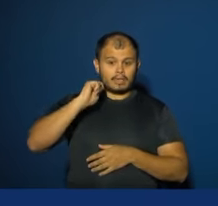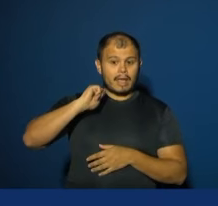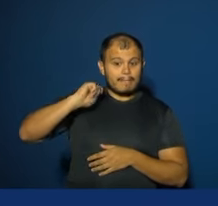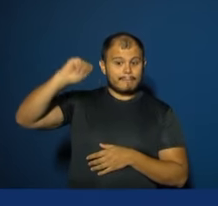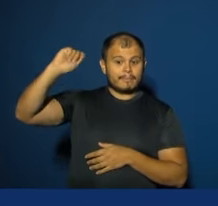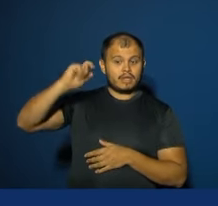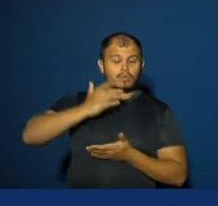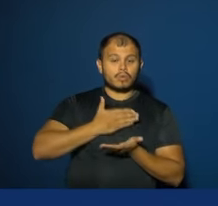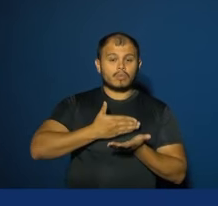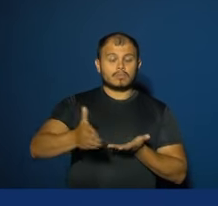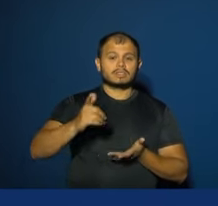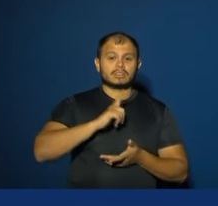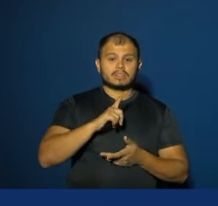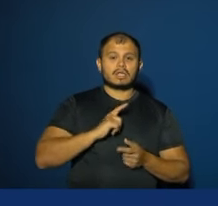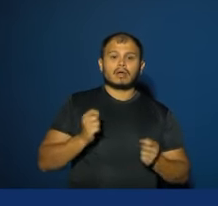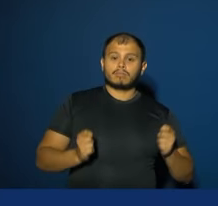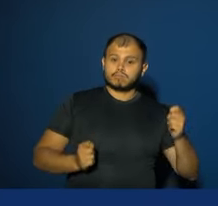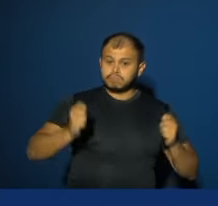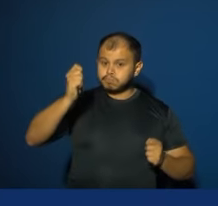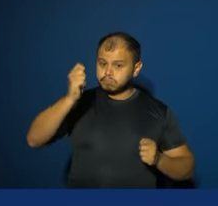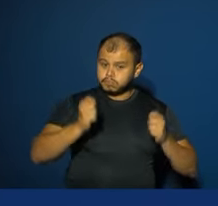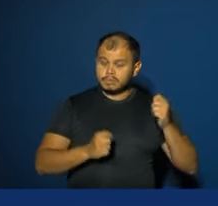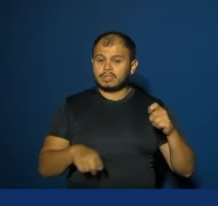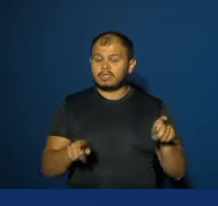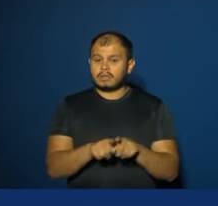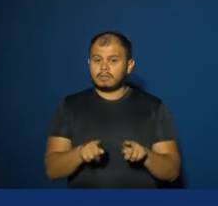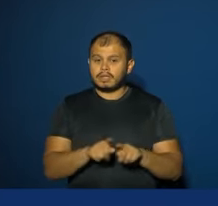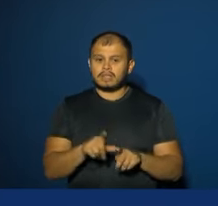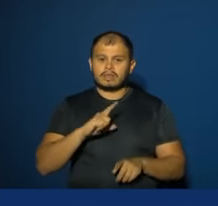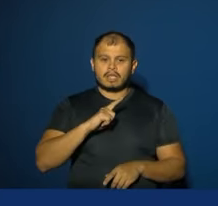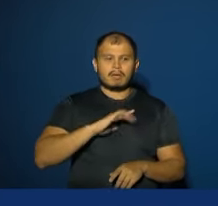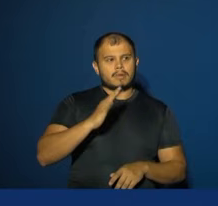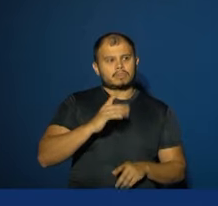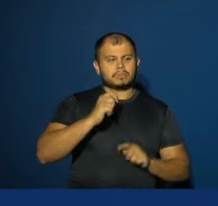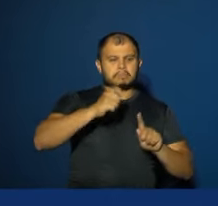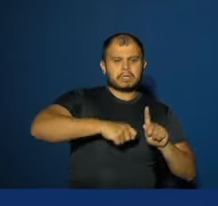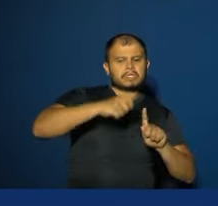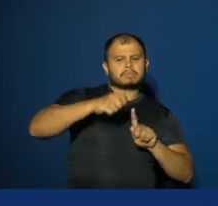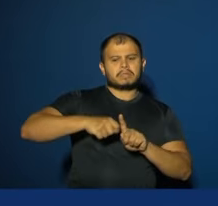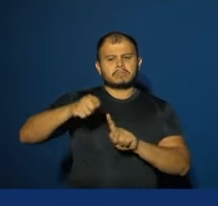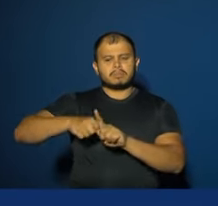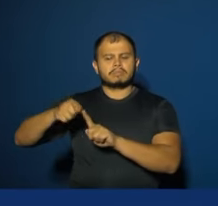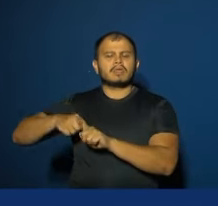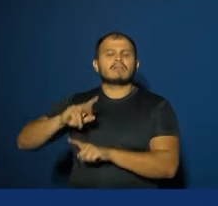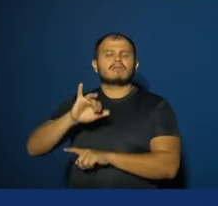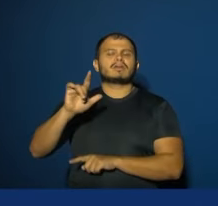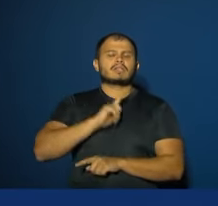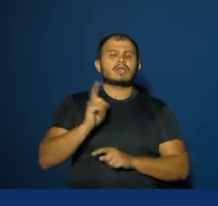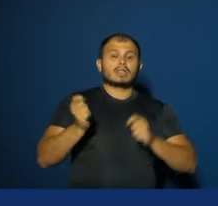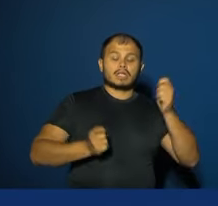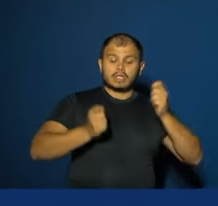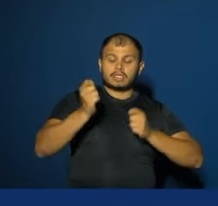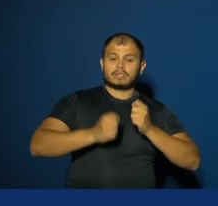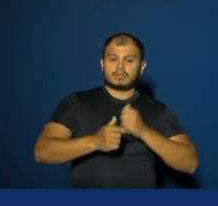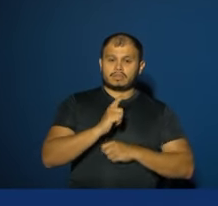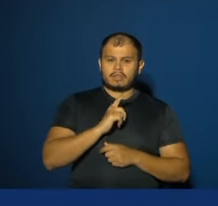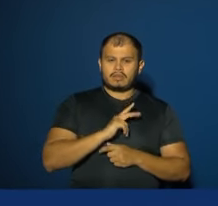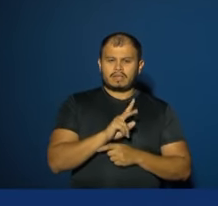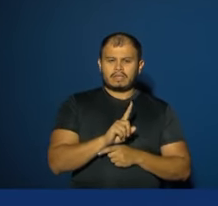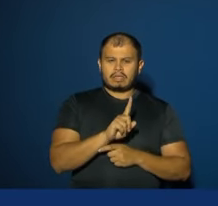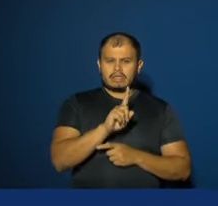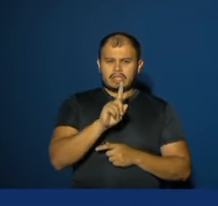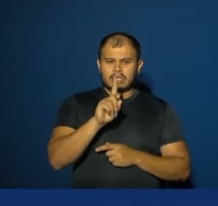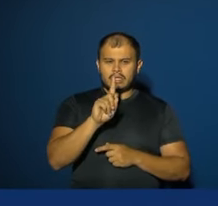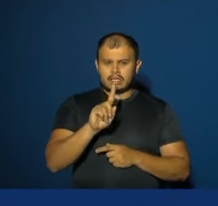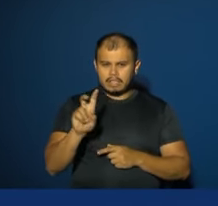começaremos com os leilões e com a possibilidade de termos ali um leilão a cada mês nós modificamos fizemos a Quinta Etapa Quinta Etapa